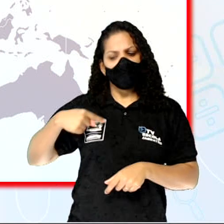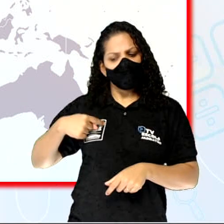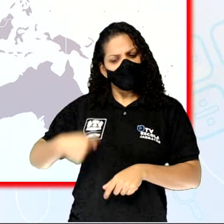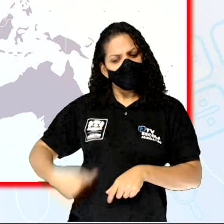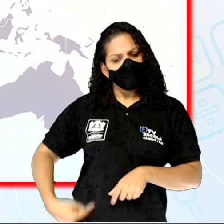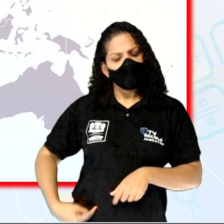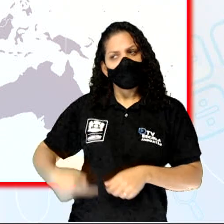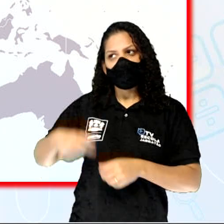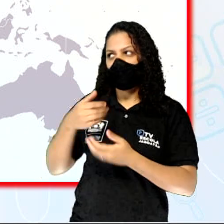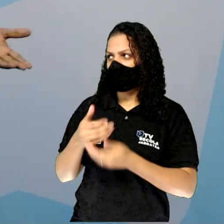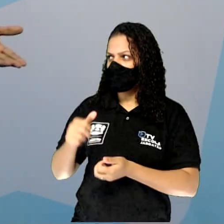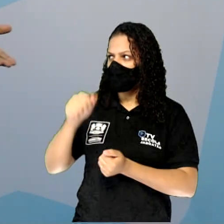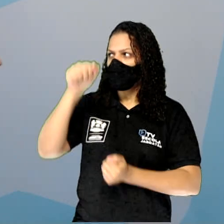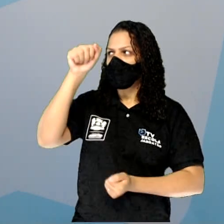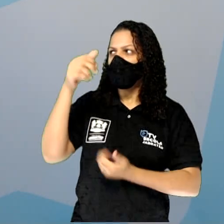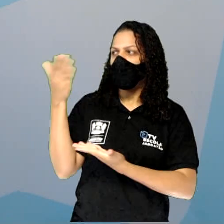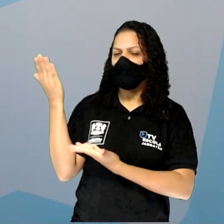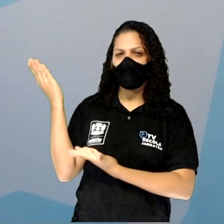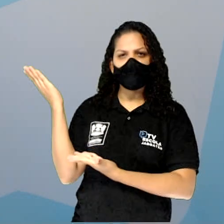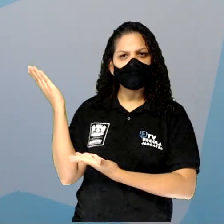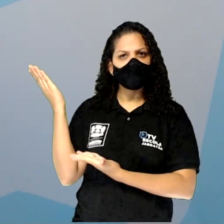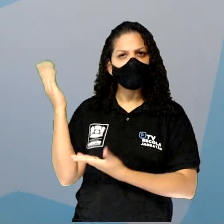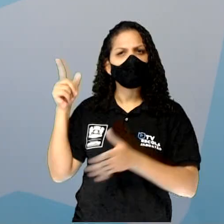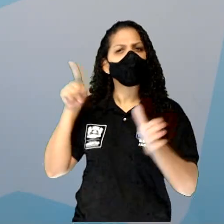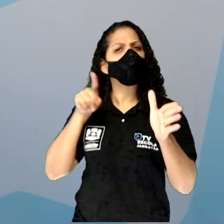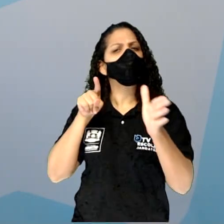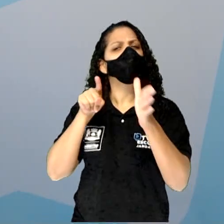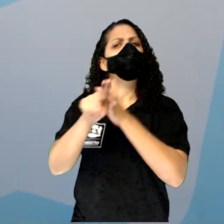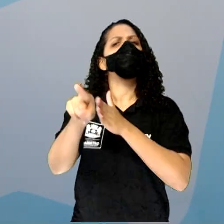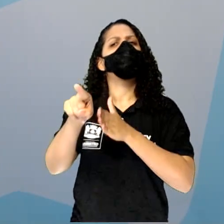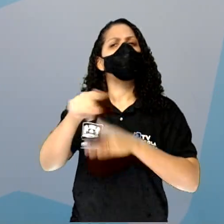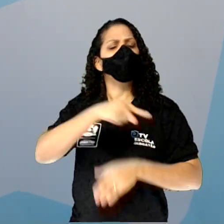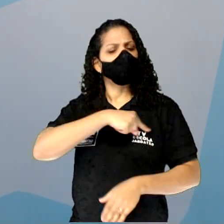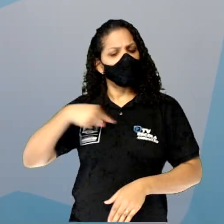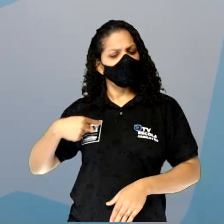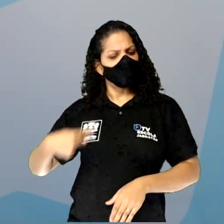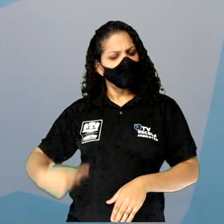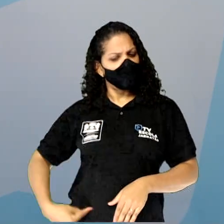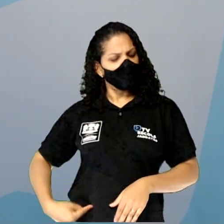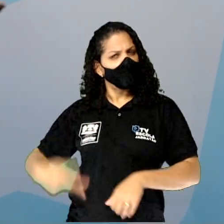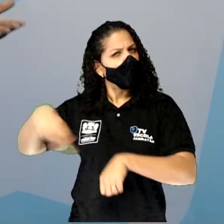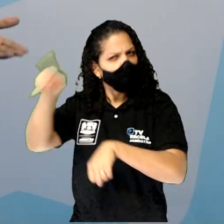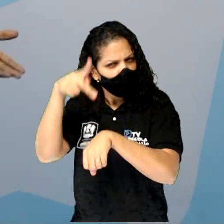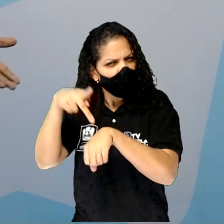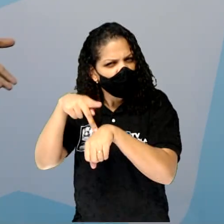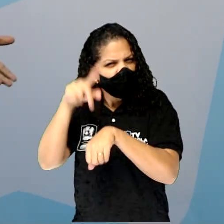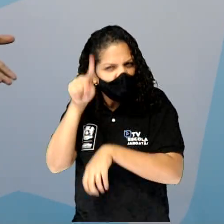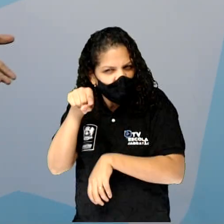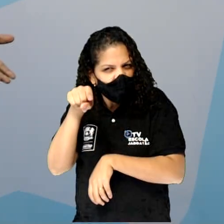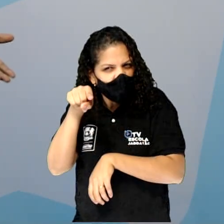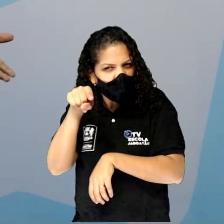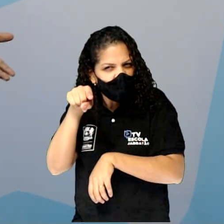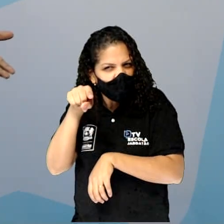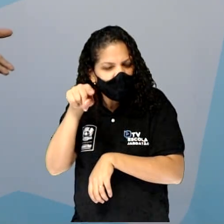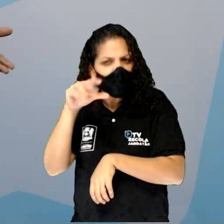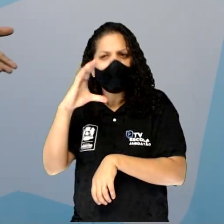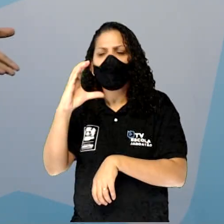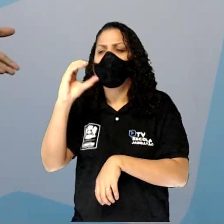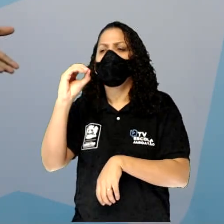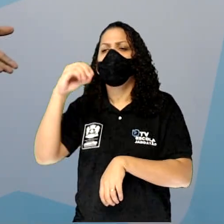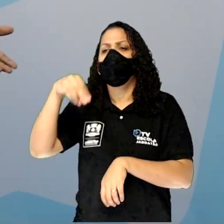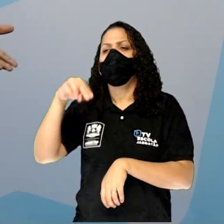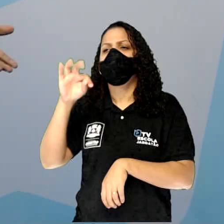pergunto, a China é um país? A China é um continente?